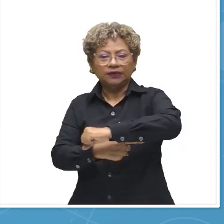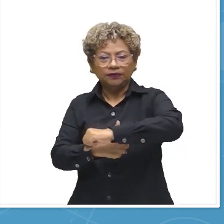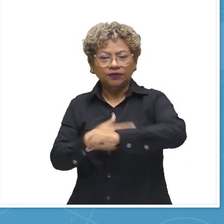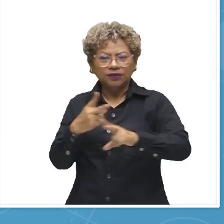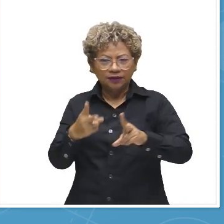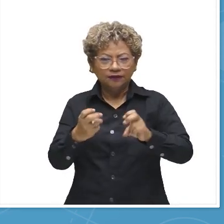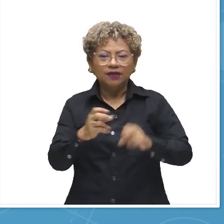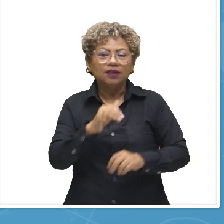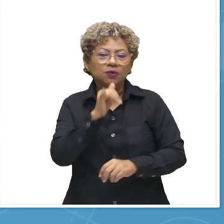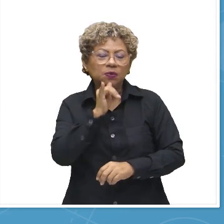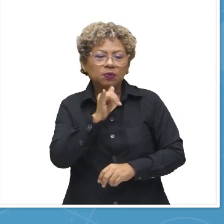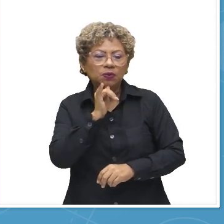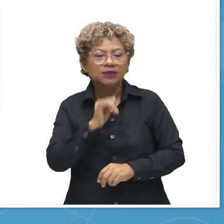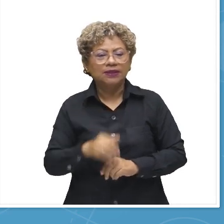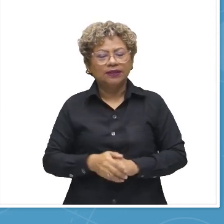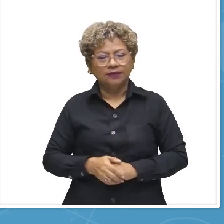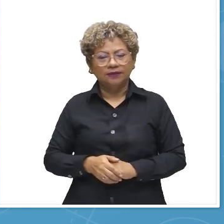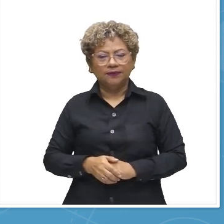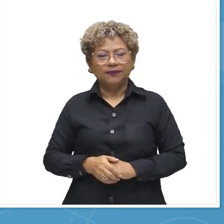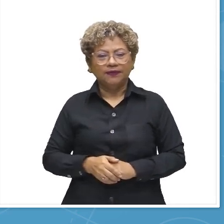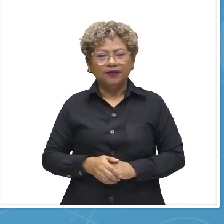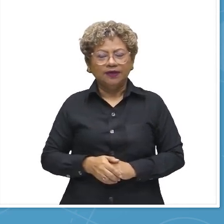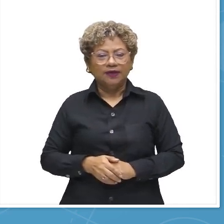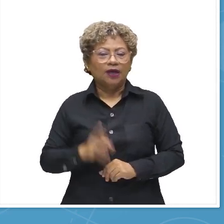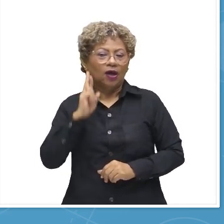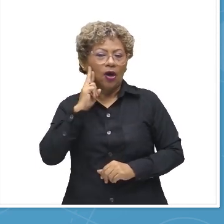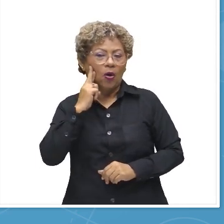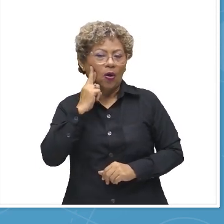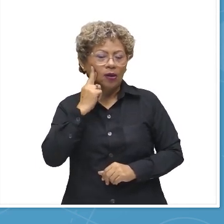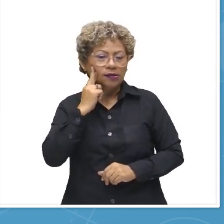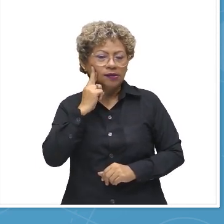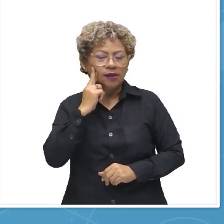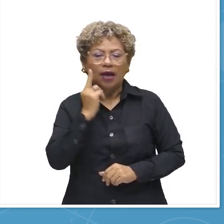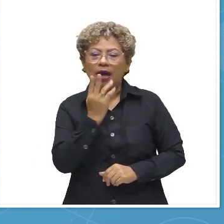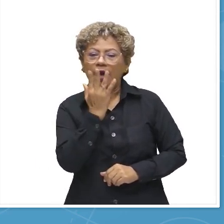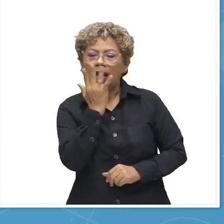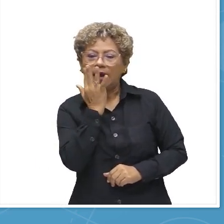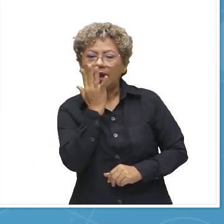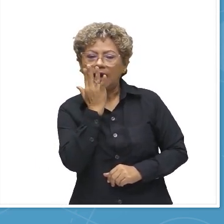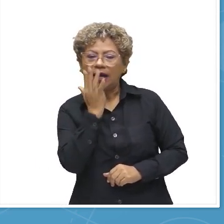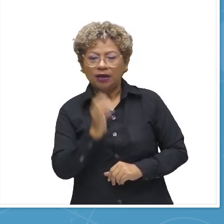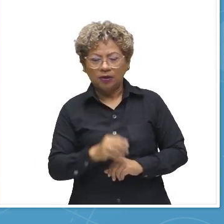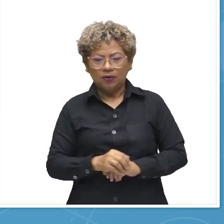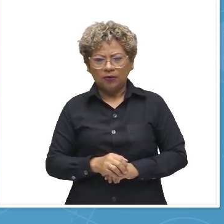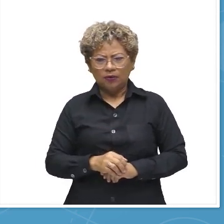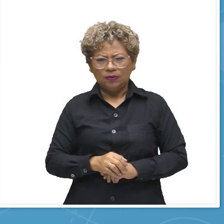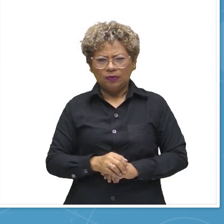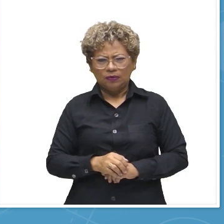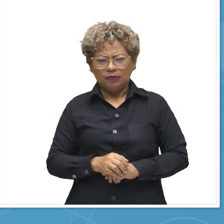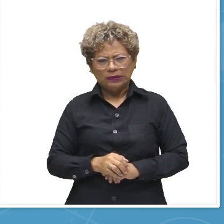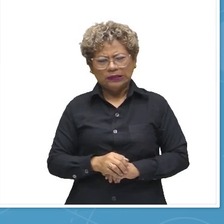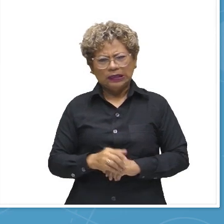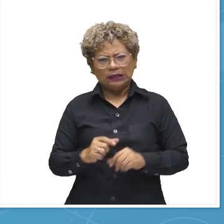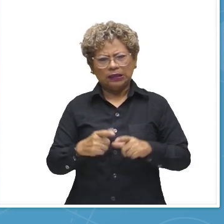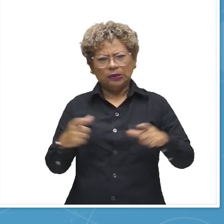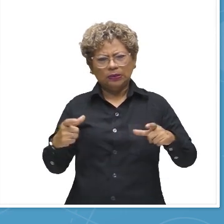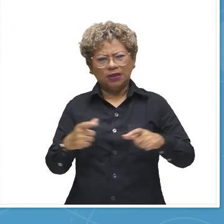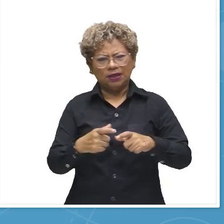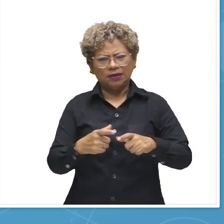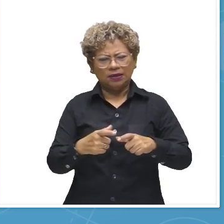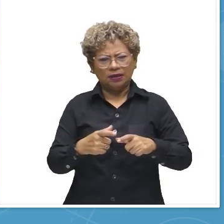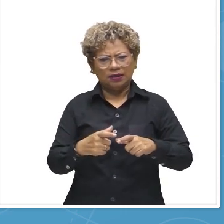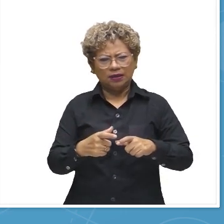Essa área aqui, né? Toda essa área rosa, ela será que ela aumenta, ela diminui ou continua